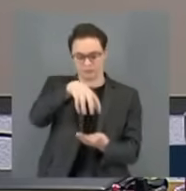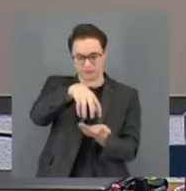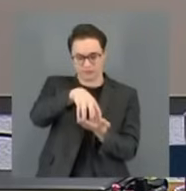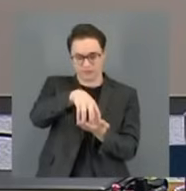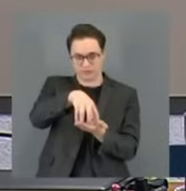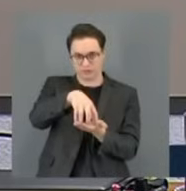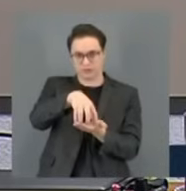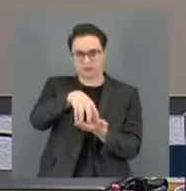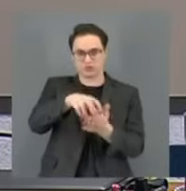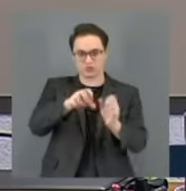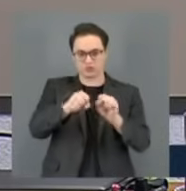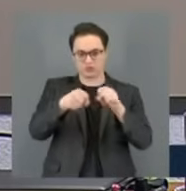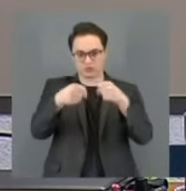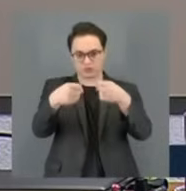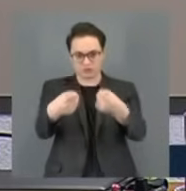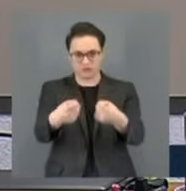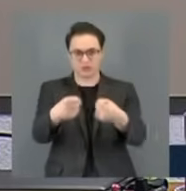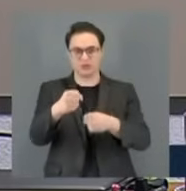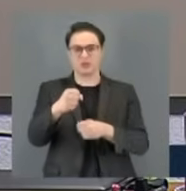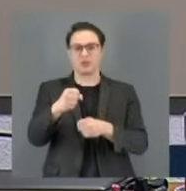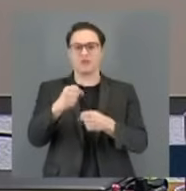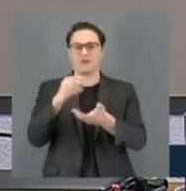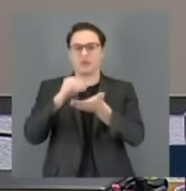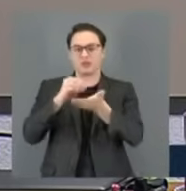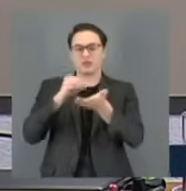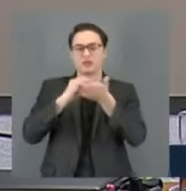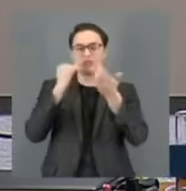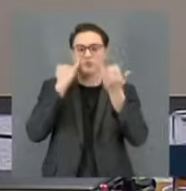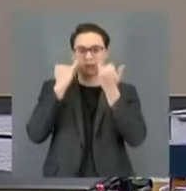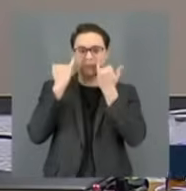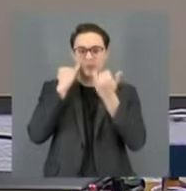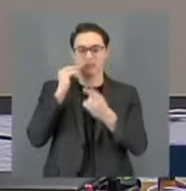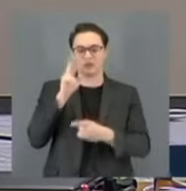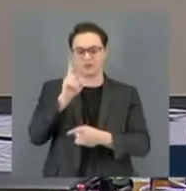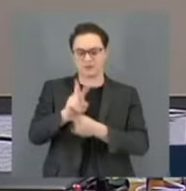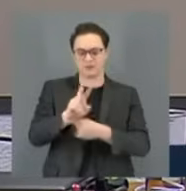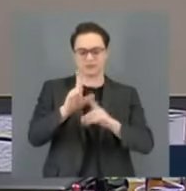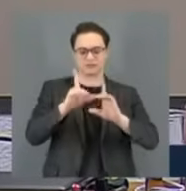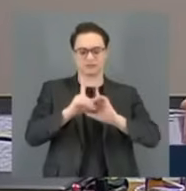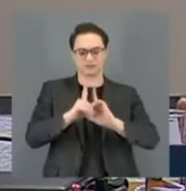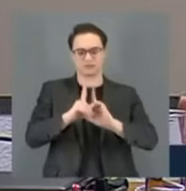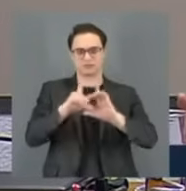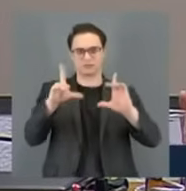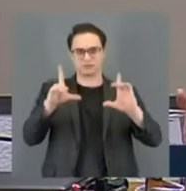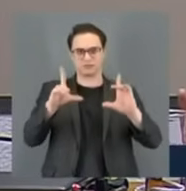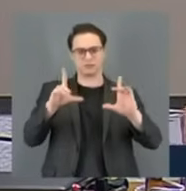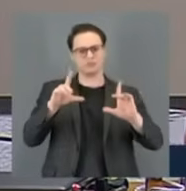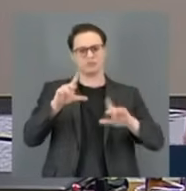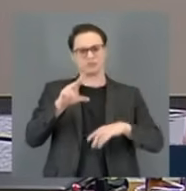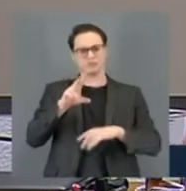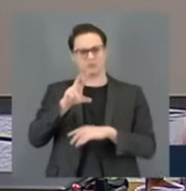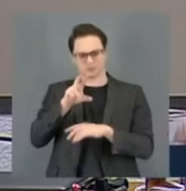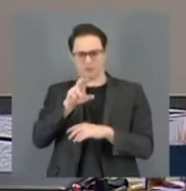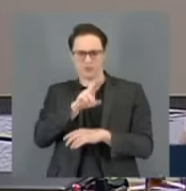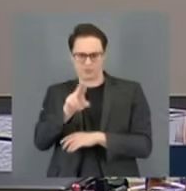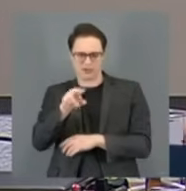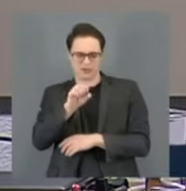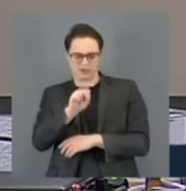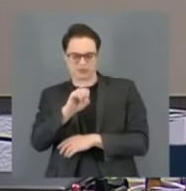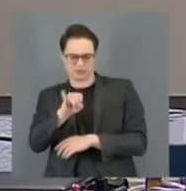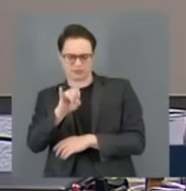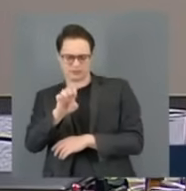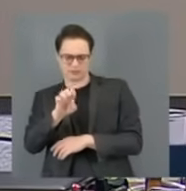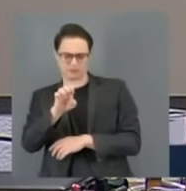Integrado de Enfrentamento à Desinformação e Defesa da Democracia. Vamos chamar apenas de CIED. O